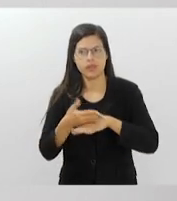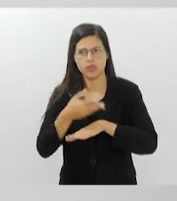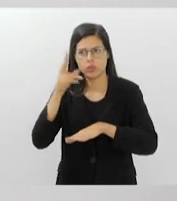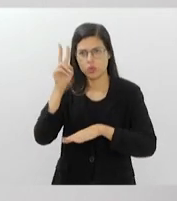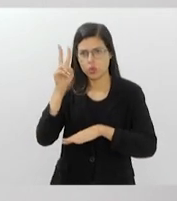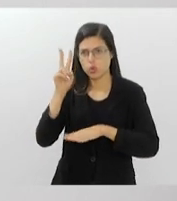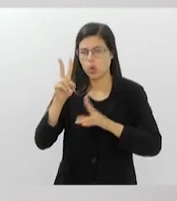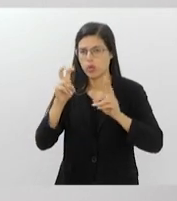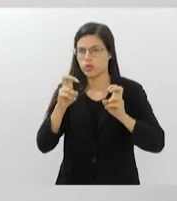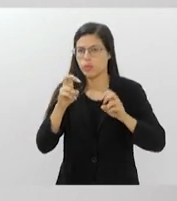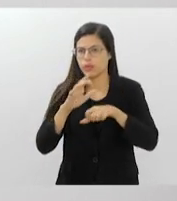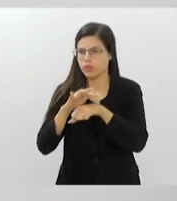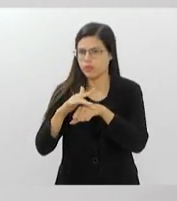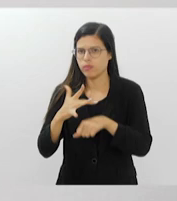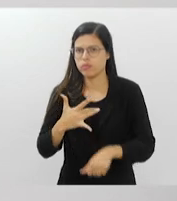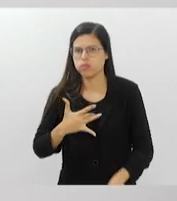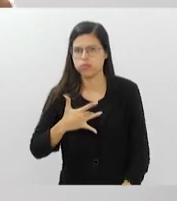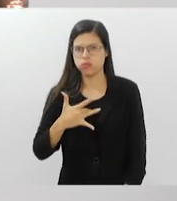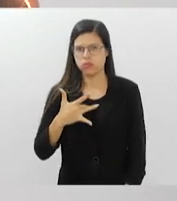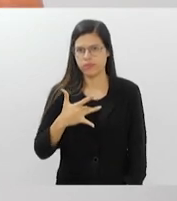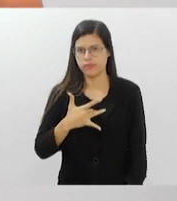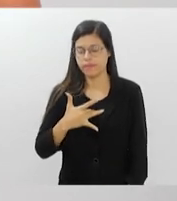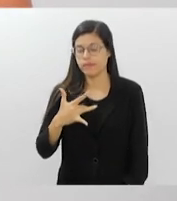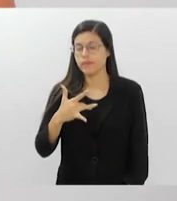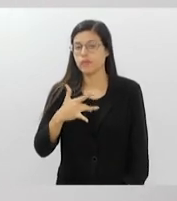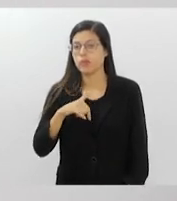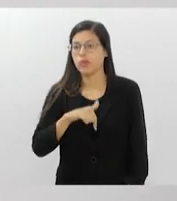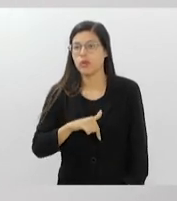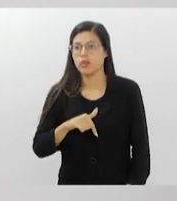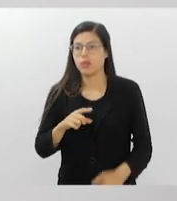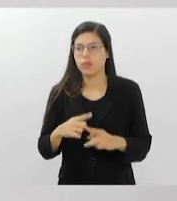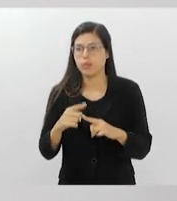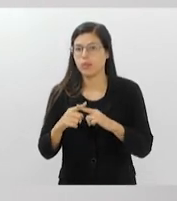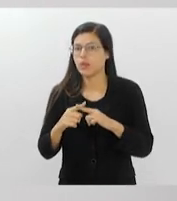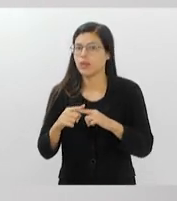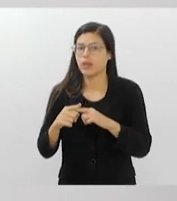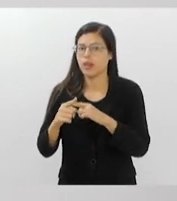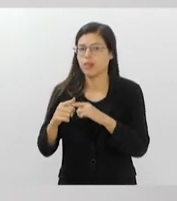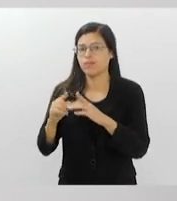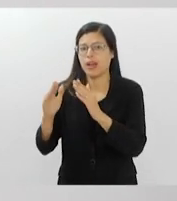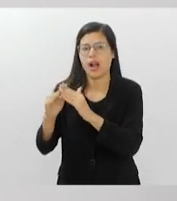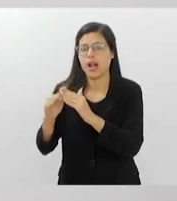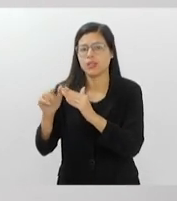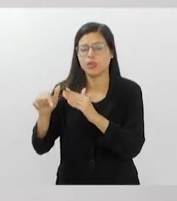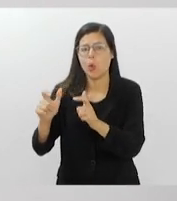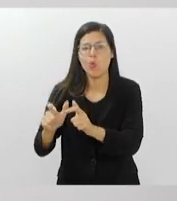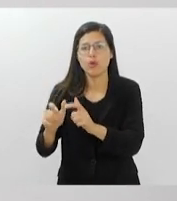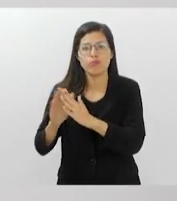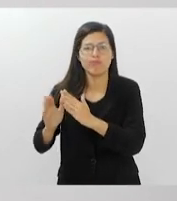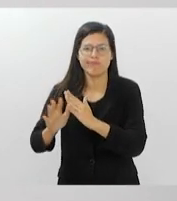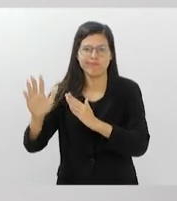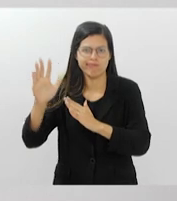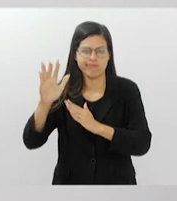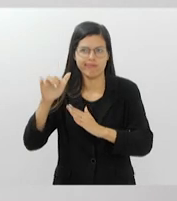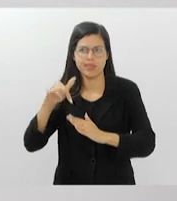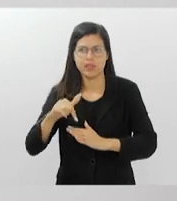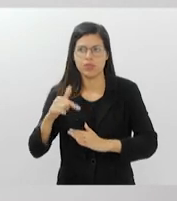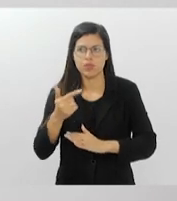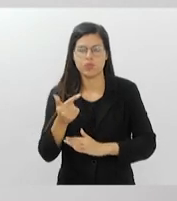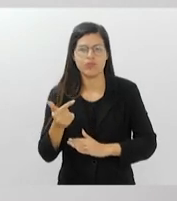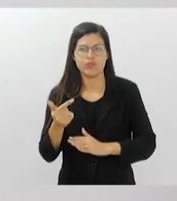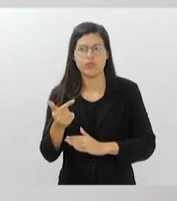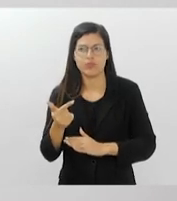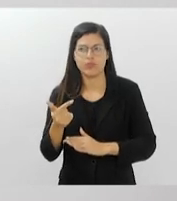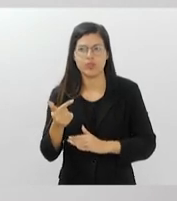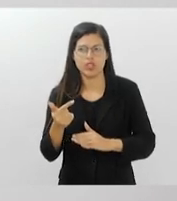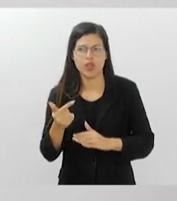tuberculose principalmente a gente que mora lá no morro a gente não mora na pista e assim e não ter nenhum vínculo né e